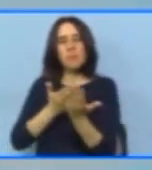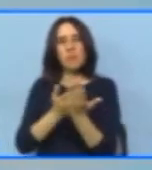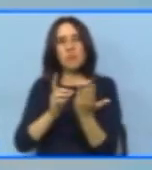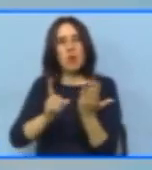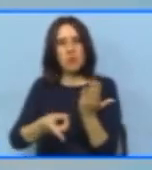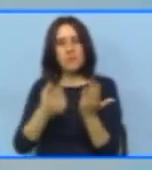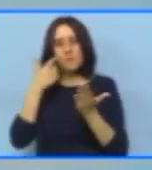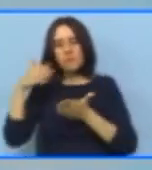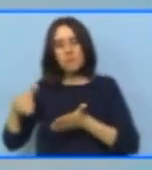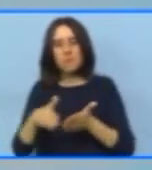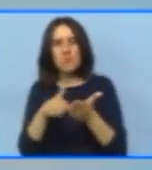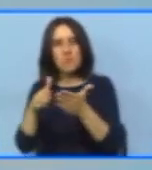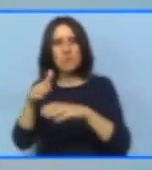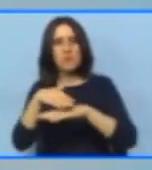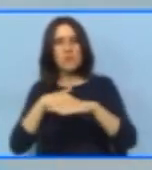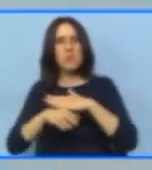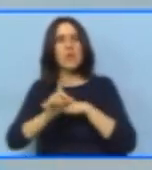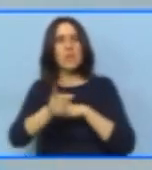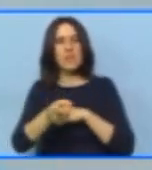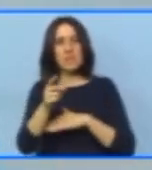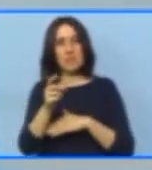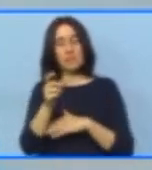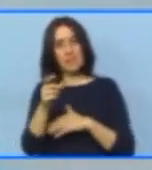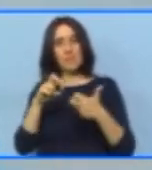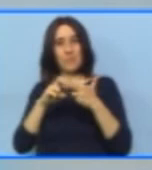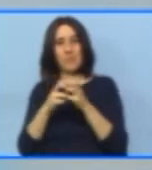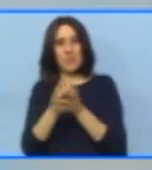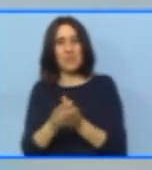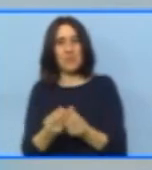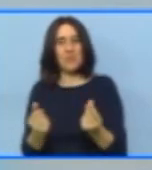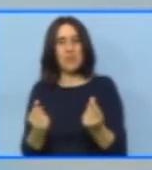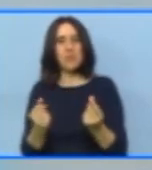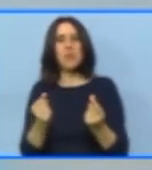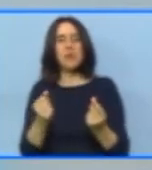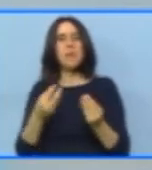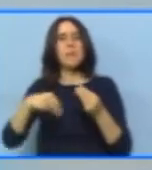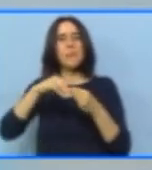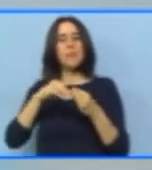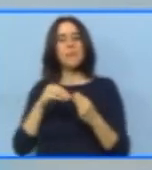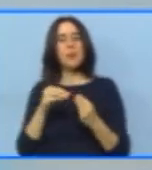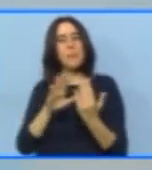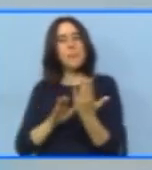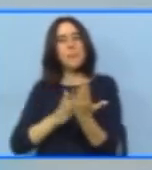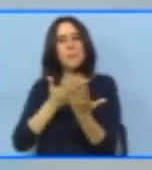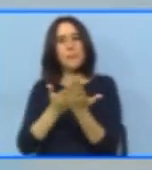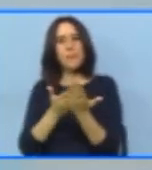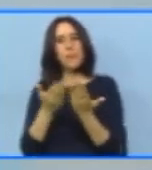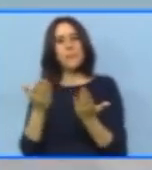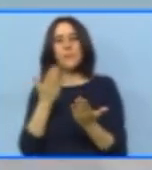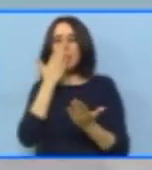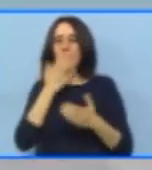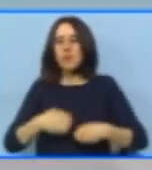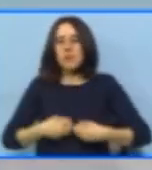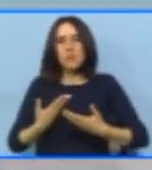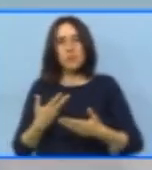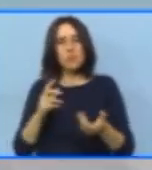como estratégia, como modo de fazer para que esse problema seja resolvido, e depois também propor uma atitude de transformação